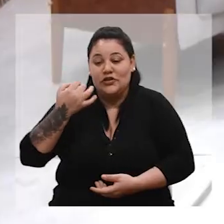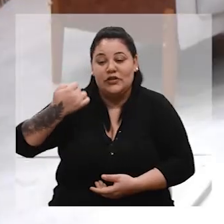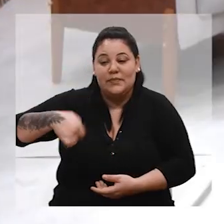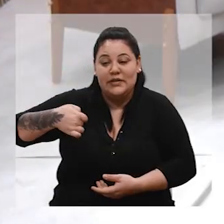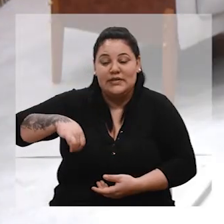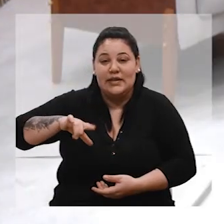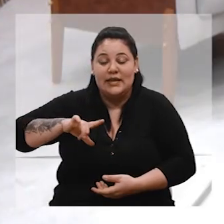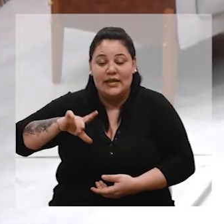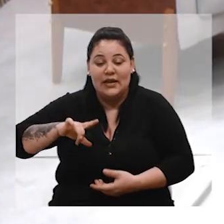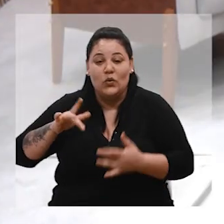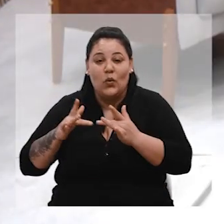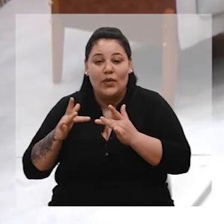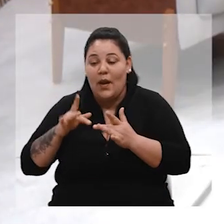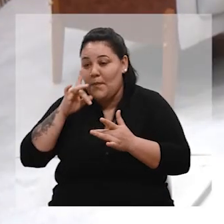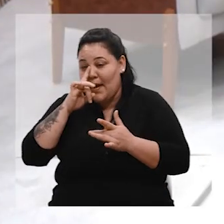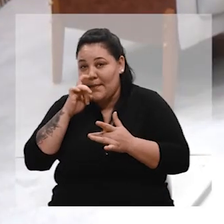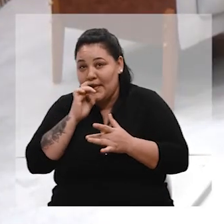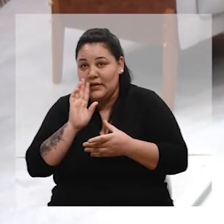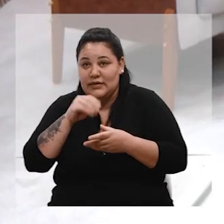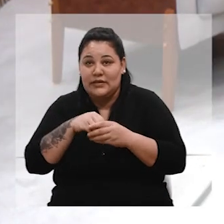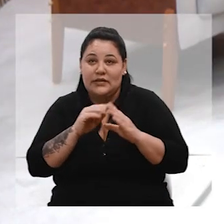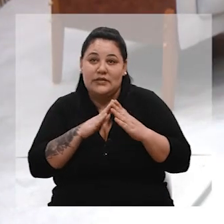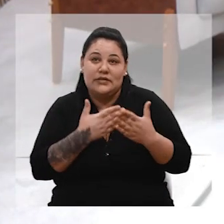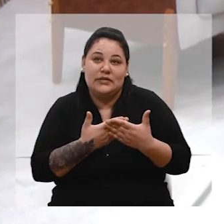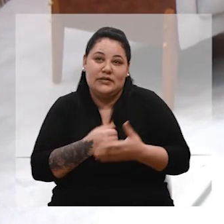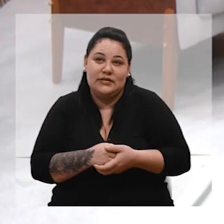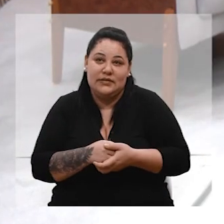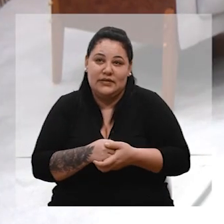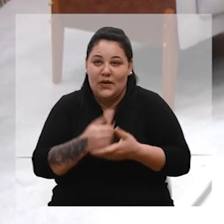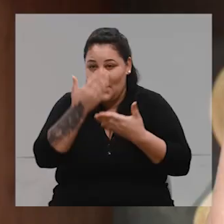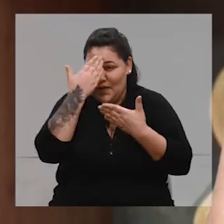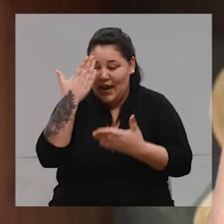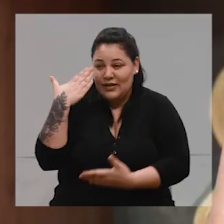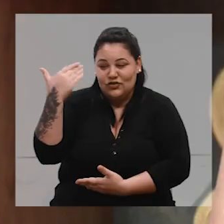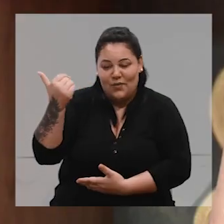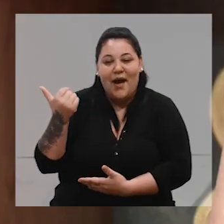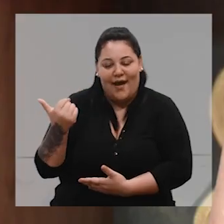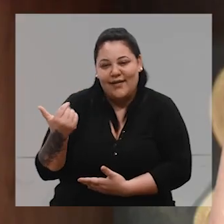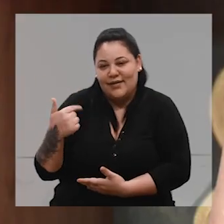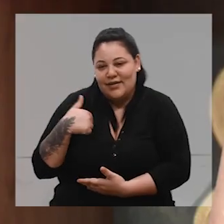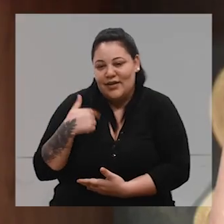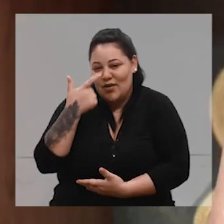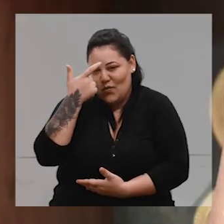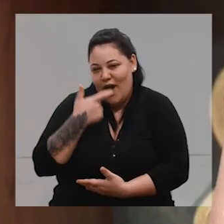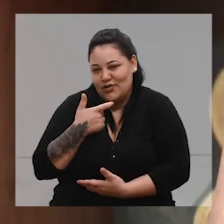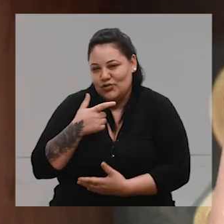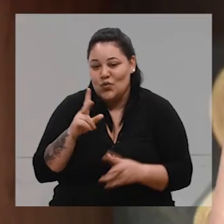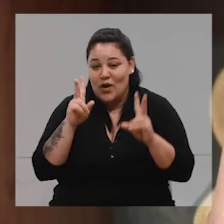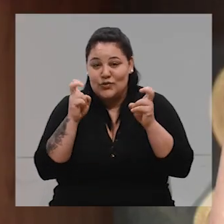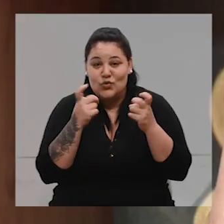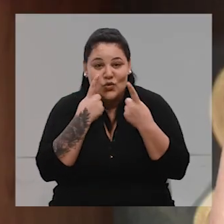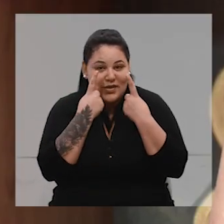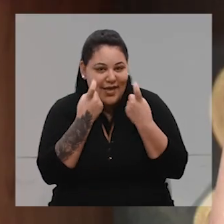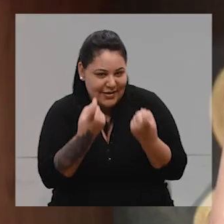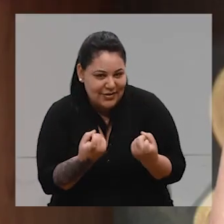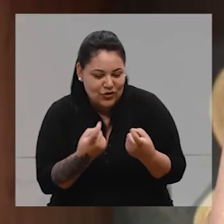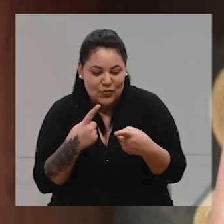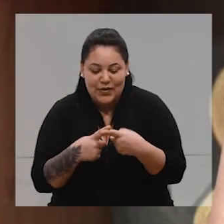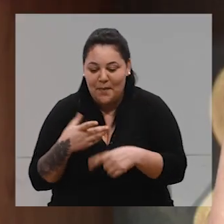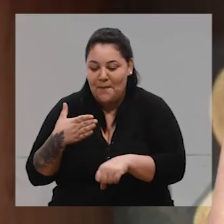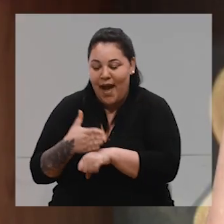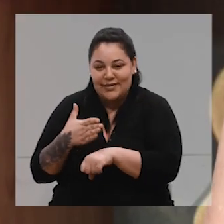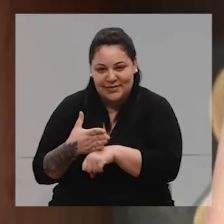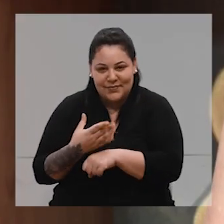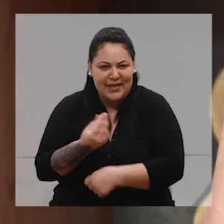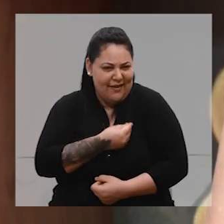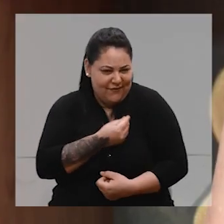tu entendes que deve ser o papel de pais? Muito obrigada pelo convite, acho um assunto muito, muito